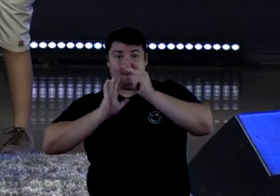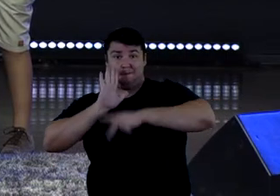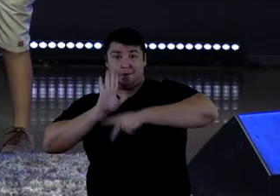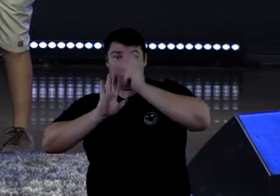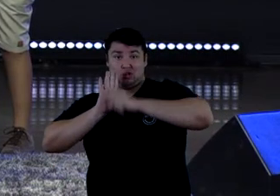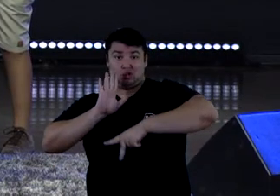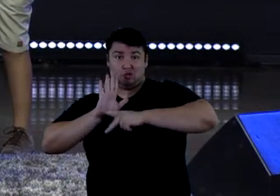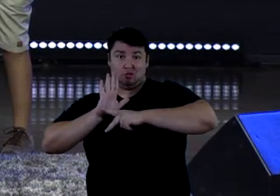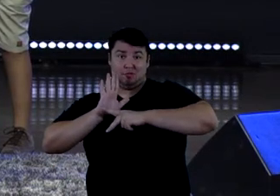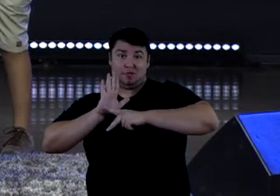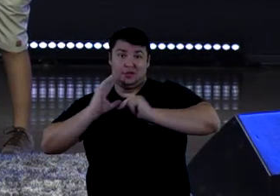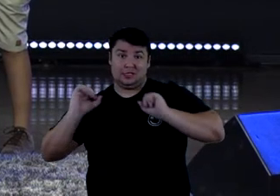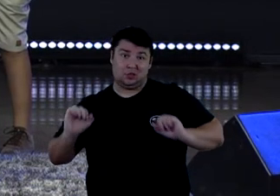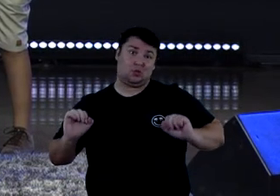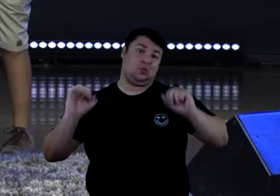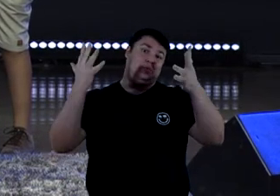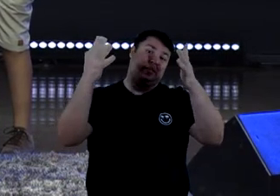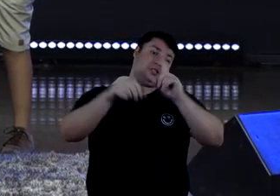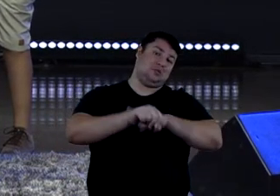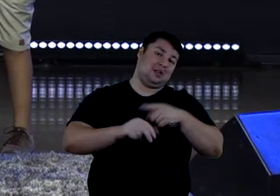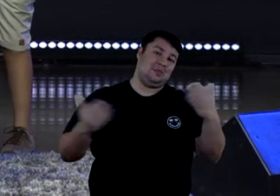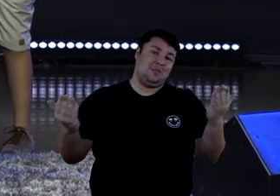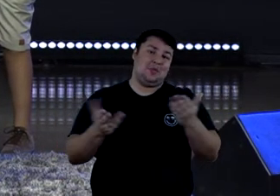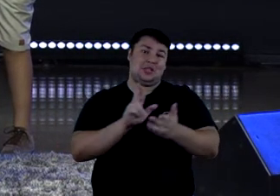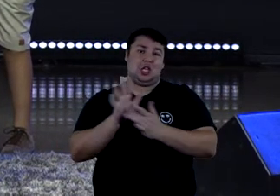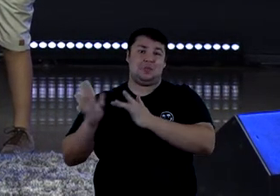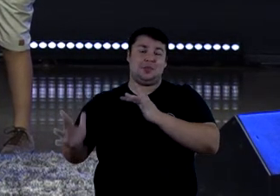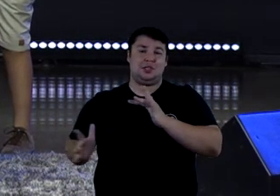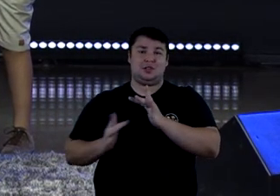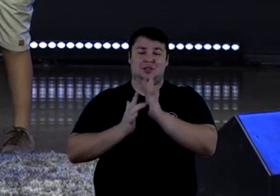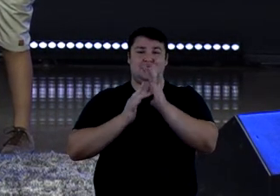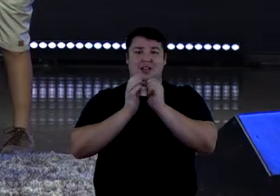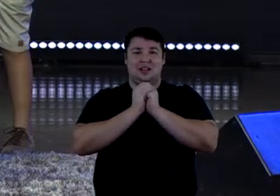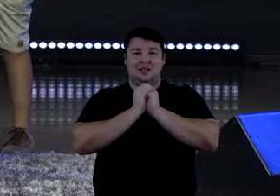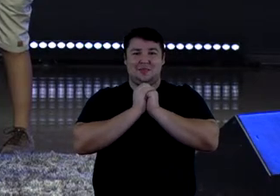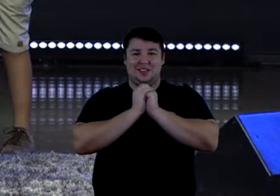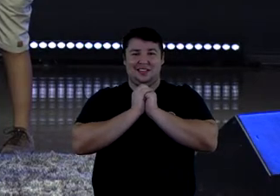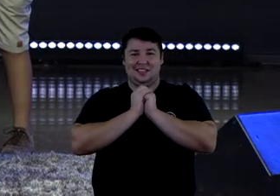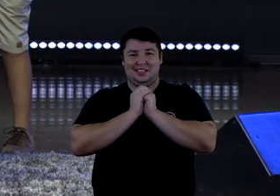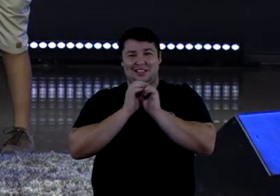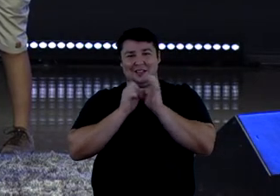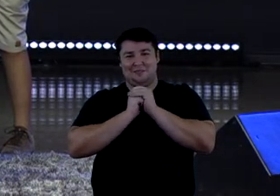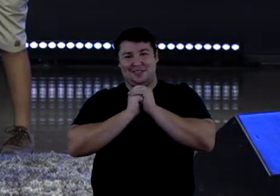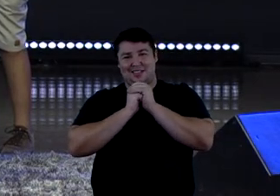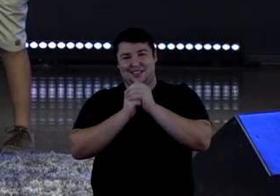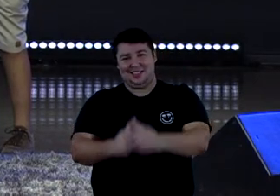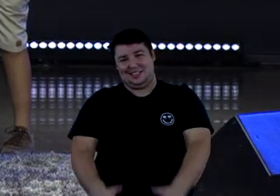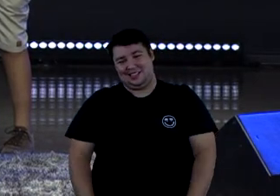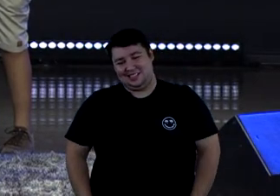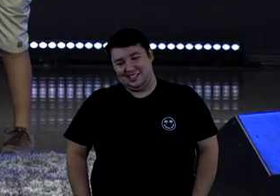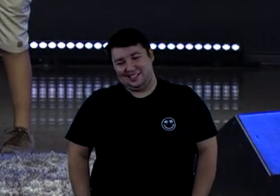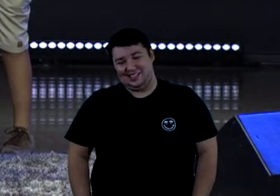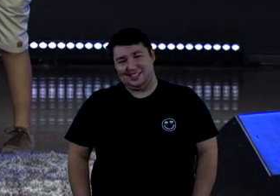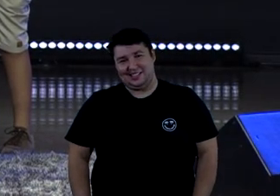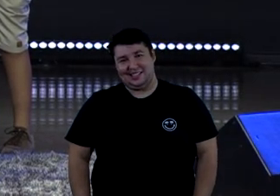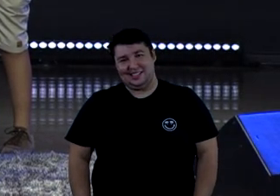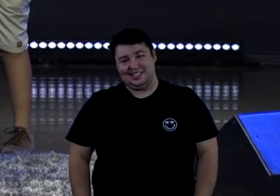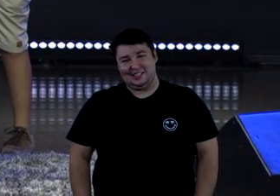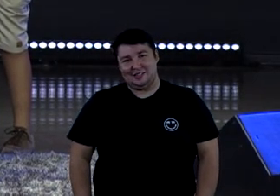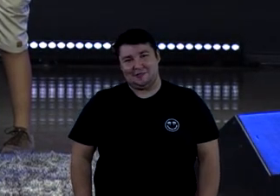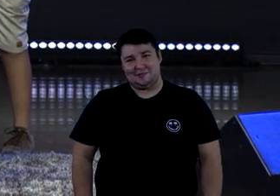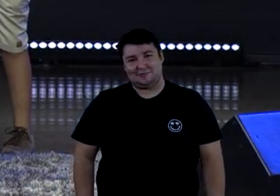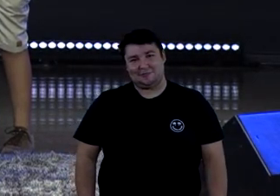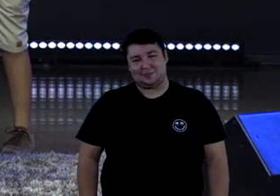eles, se cumpra nesse tempo, em nome de Jesus. Amém. Pega dela.